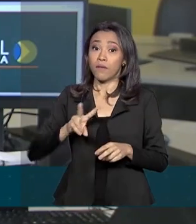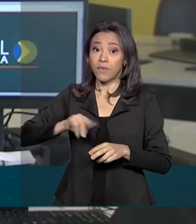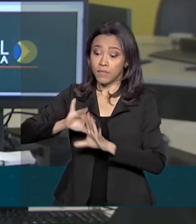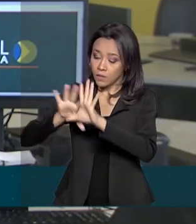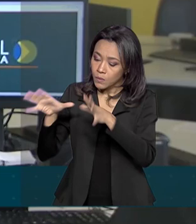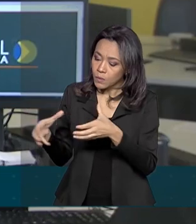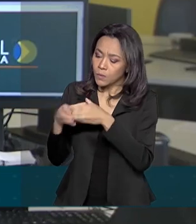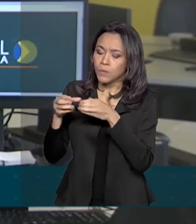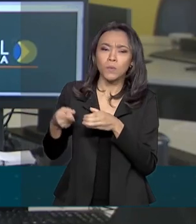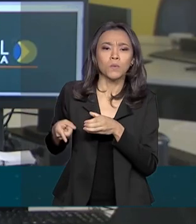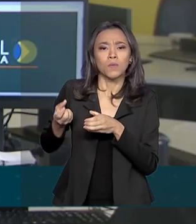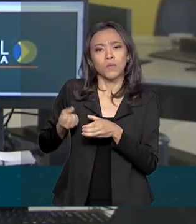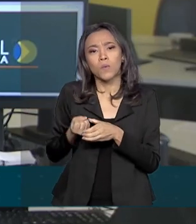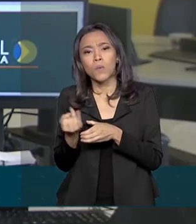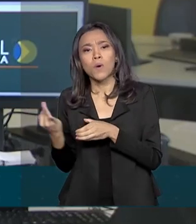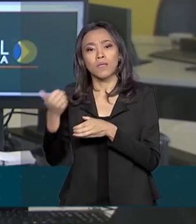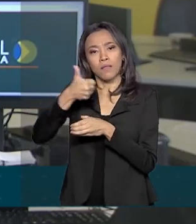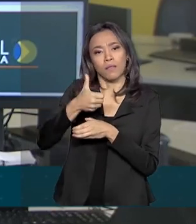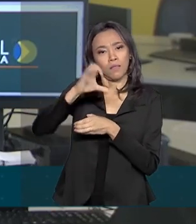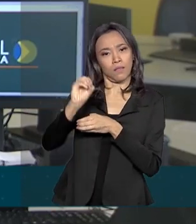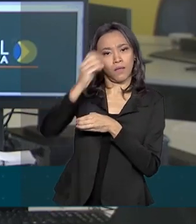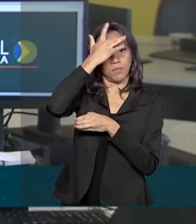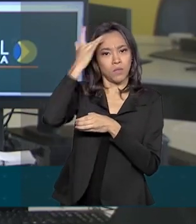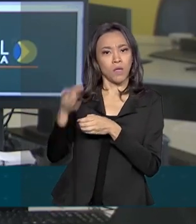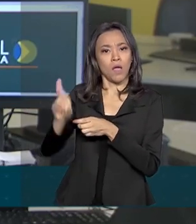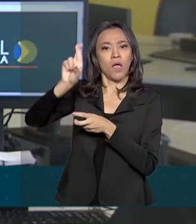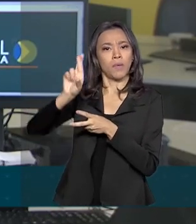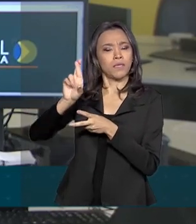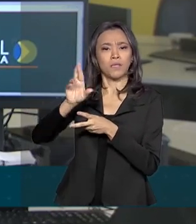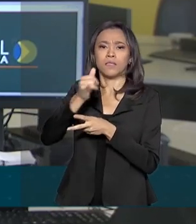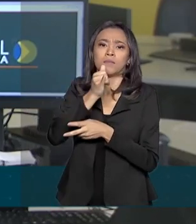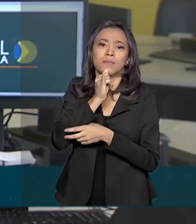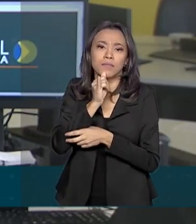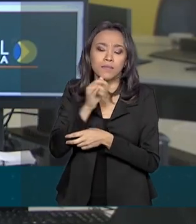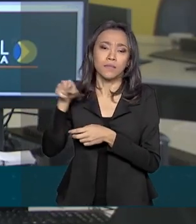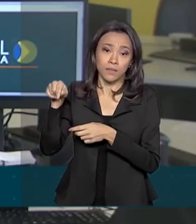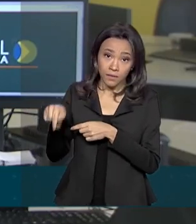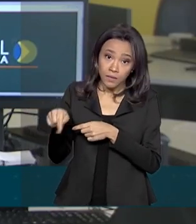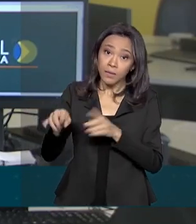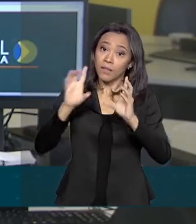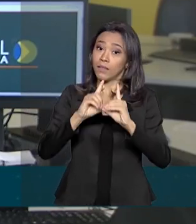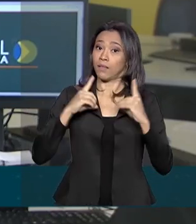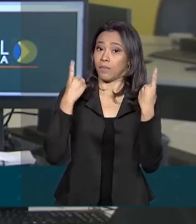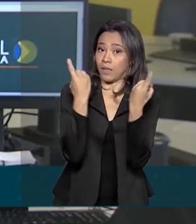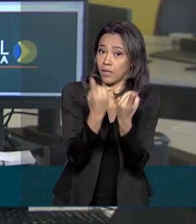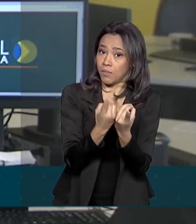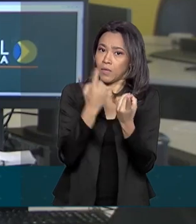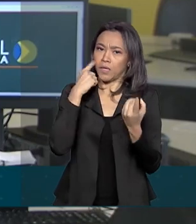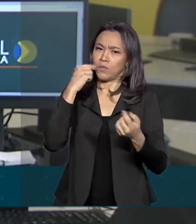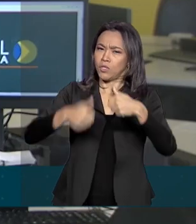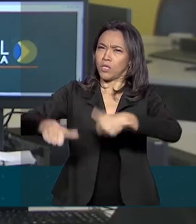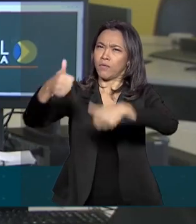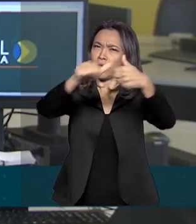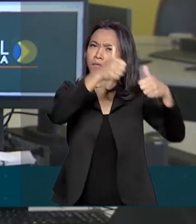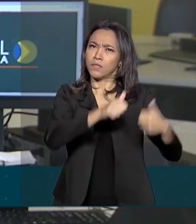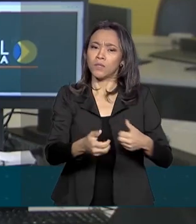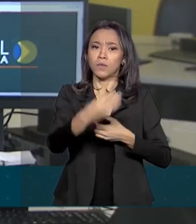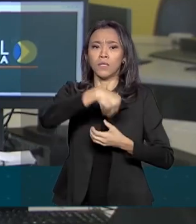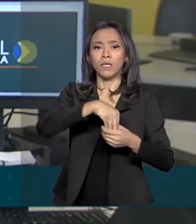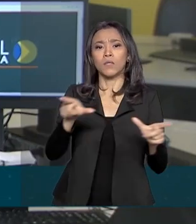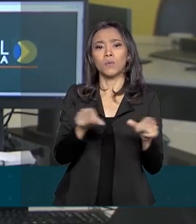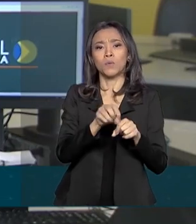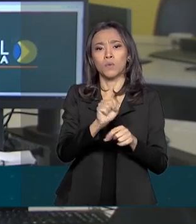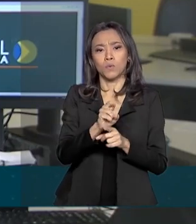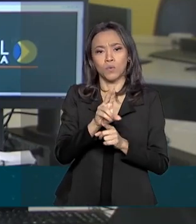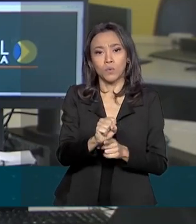por cerca de 10 integrantes, com representantes, por exemplo, do Departamento de Monitoramento e Avaliação do SUS e da